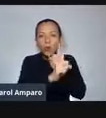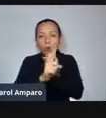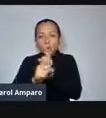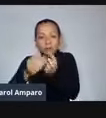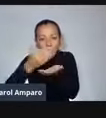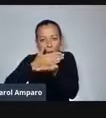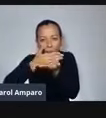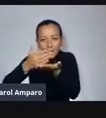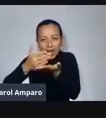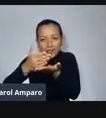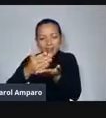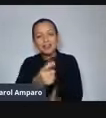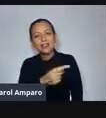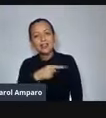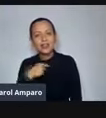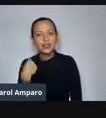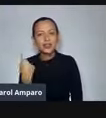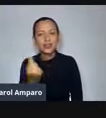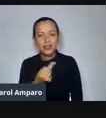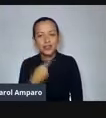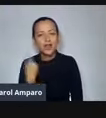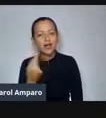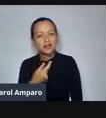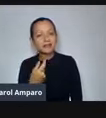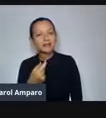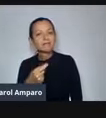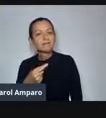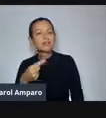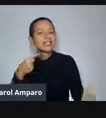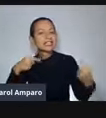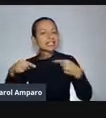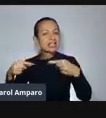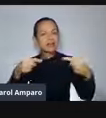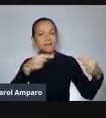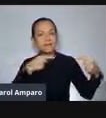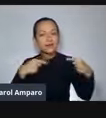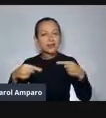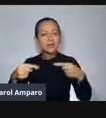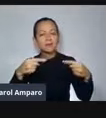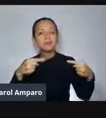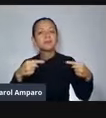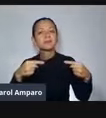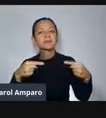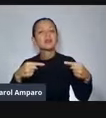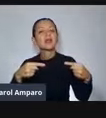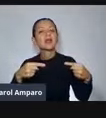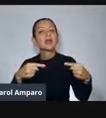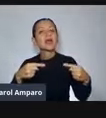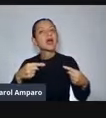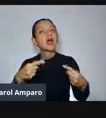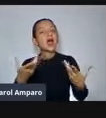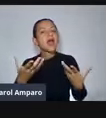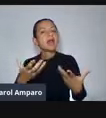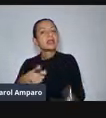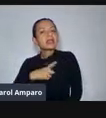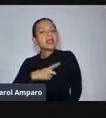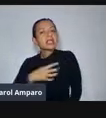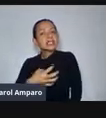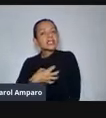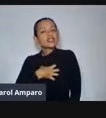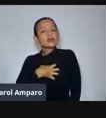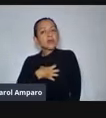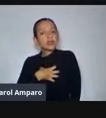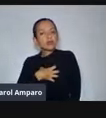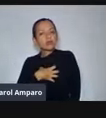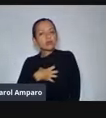ousadia de nos confrontarmos com todas as coisas que a gente sentiu dentro dessa pandemia e